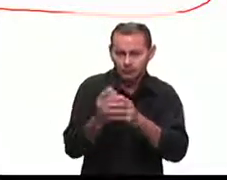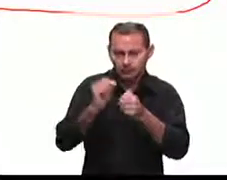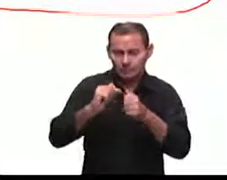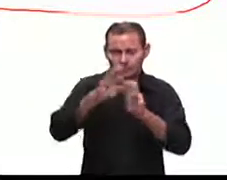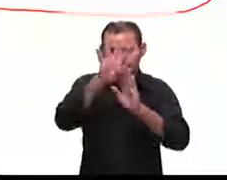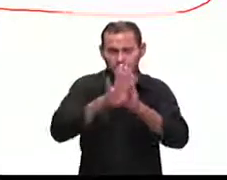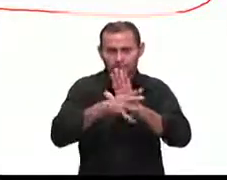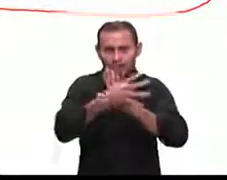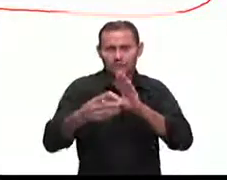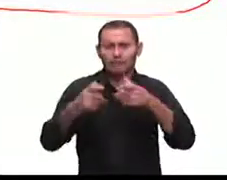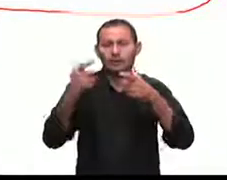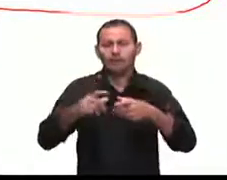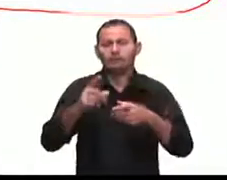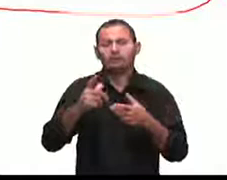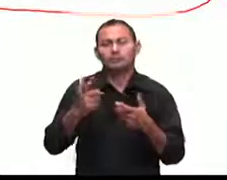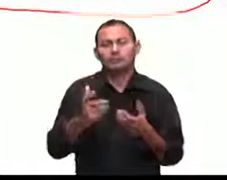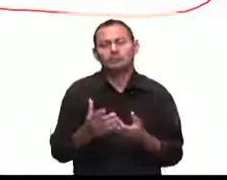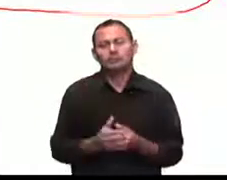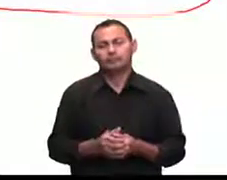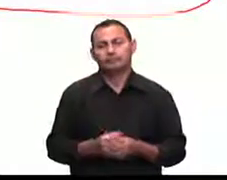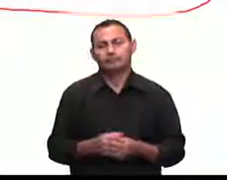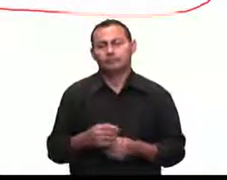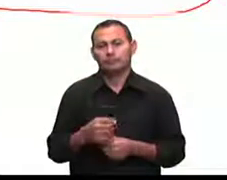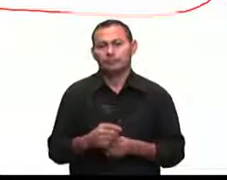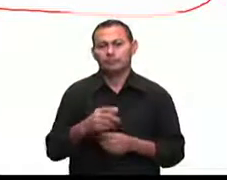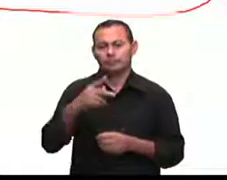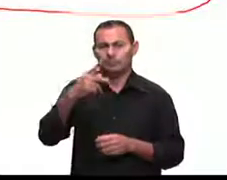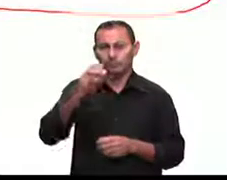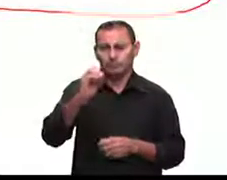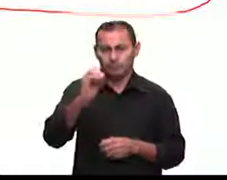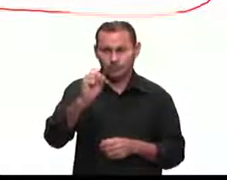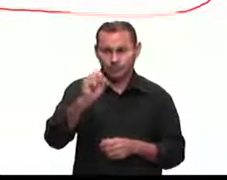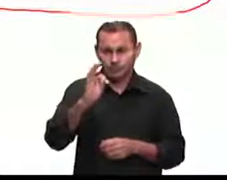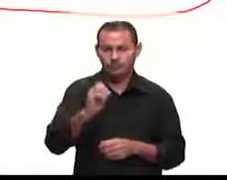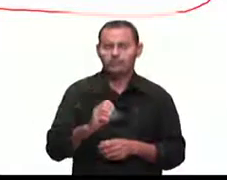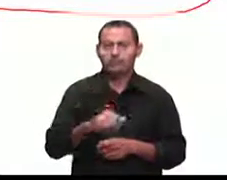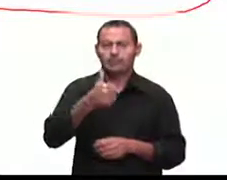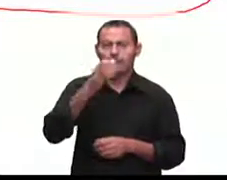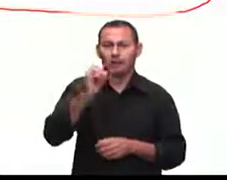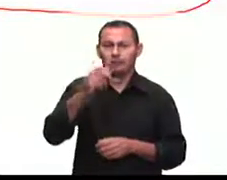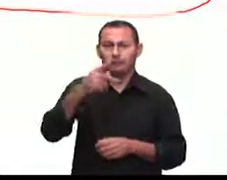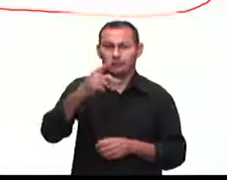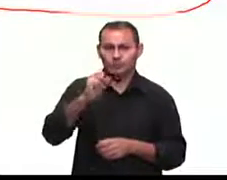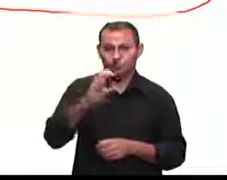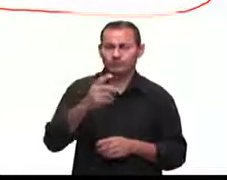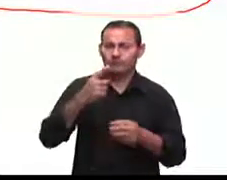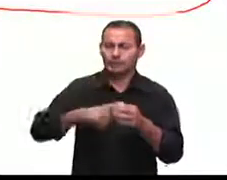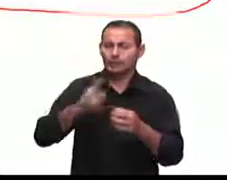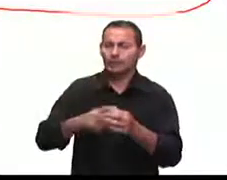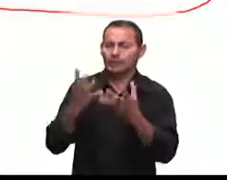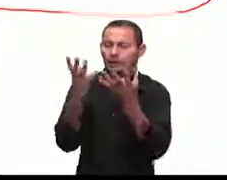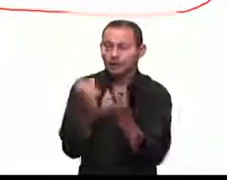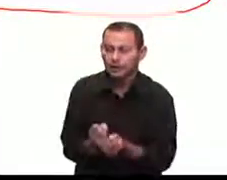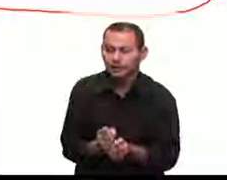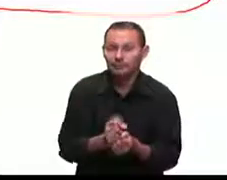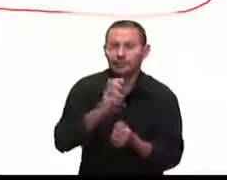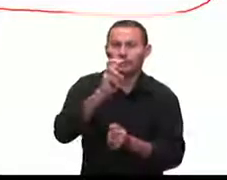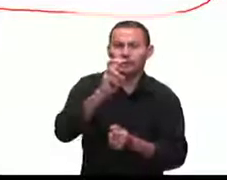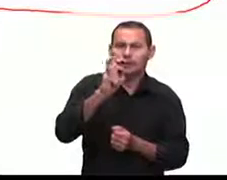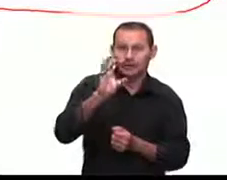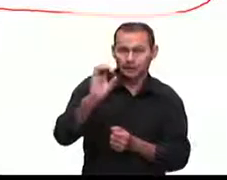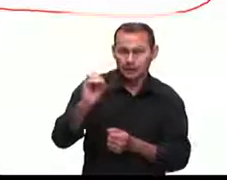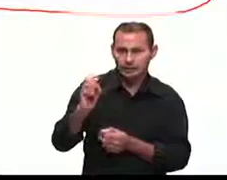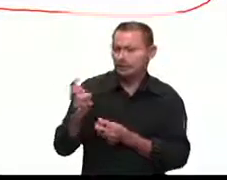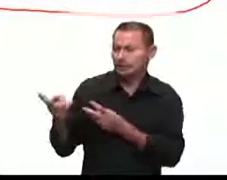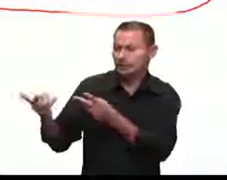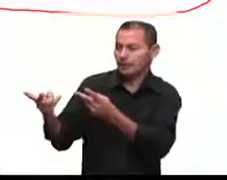tabela, aonde esse posto com 10 postos na cidade recebe em média 500 clientes